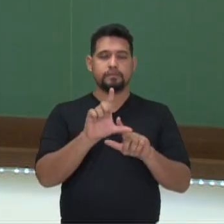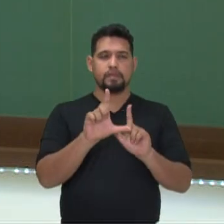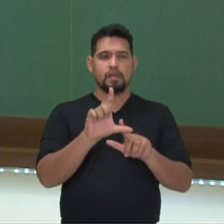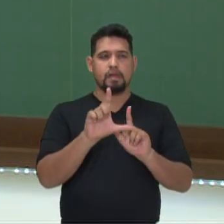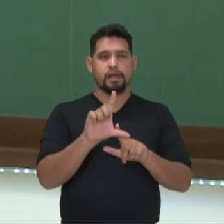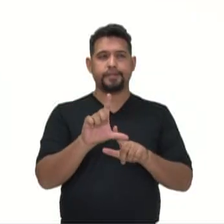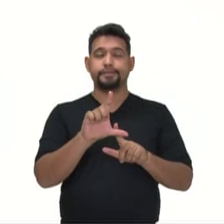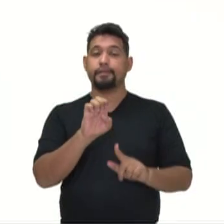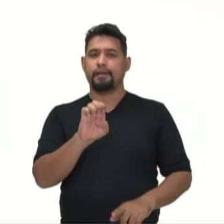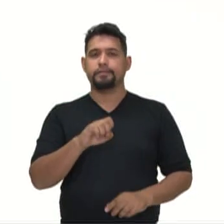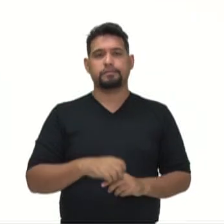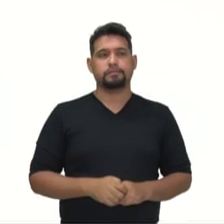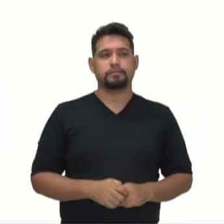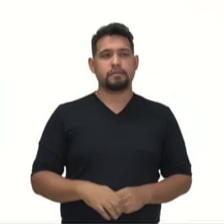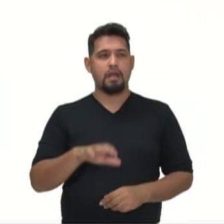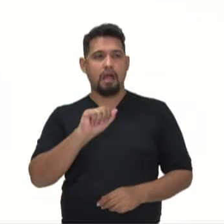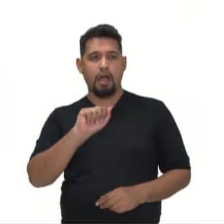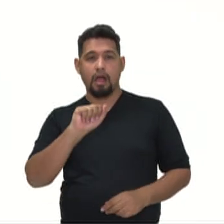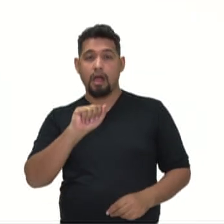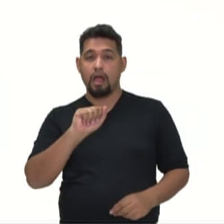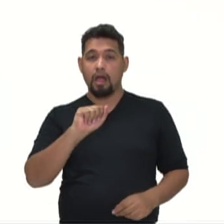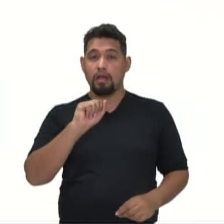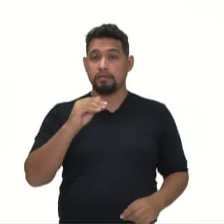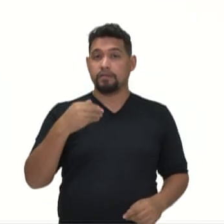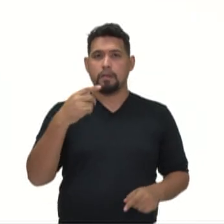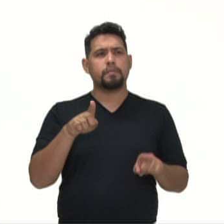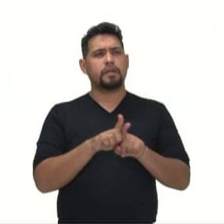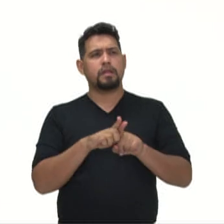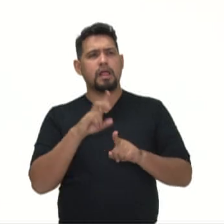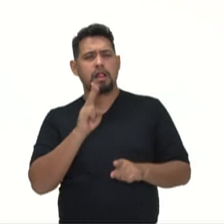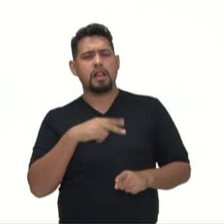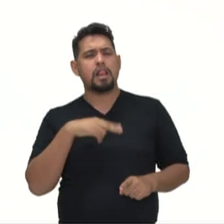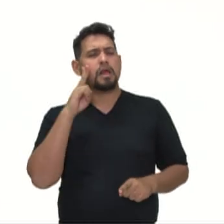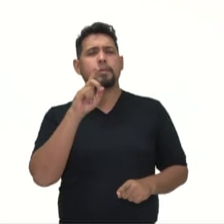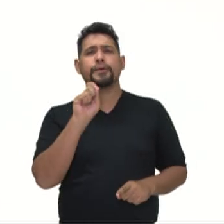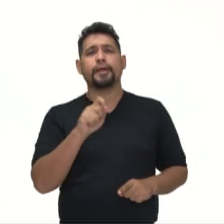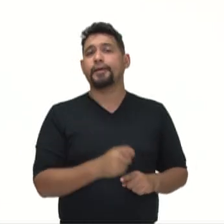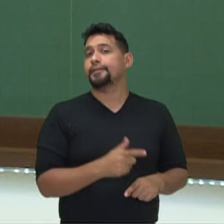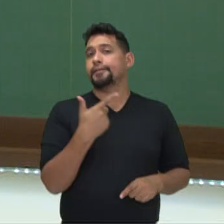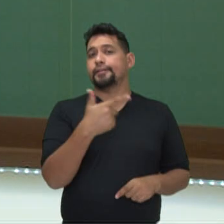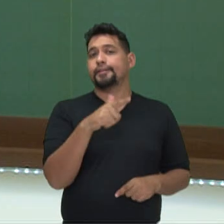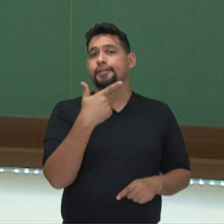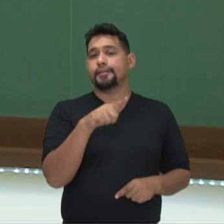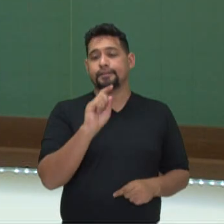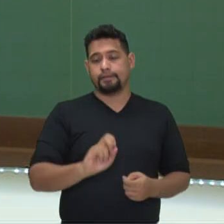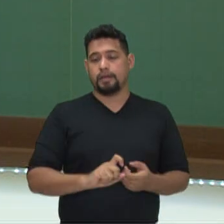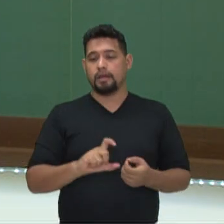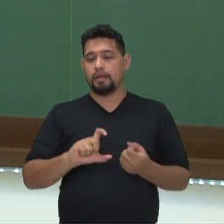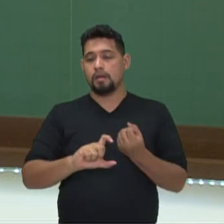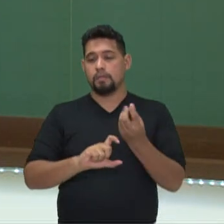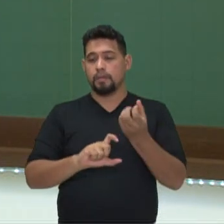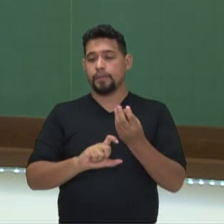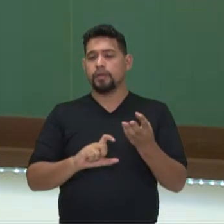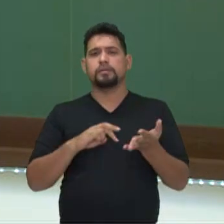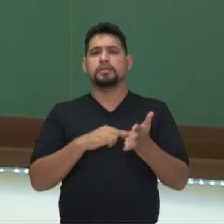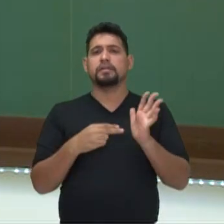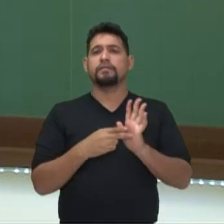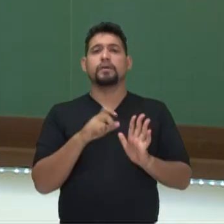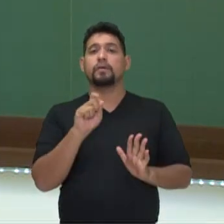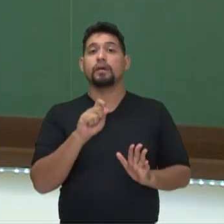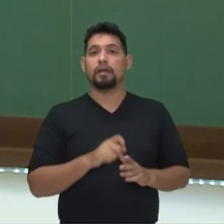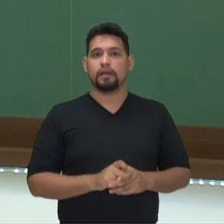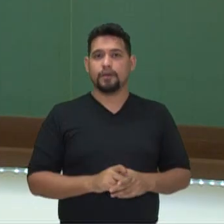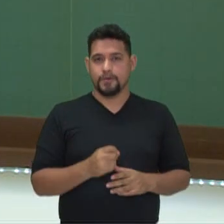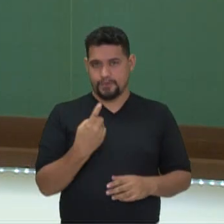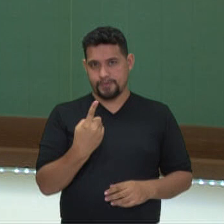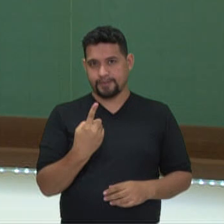E, a elevado à primeira potência, né? Então, lembra sempre, quando não tem expoente, expoente vale 1, vezes